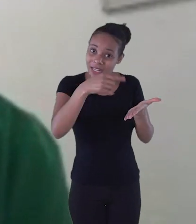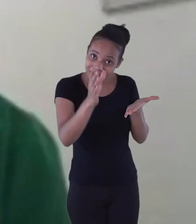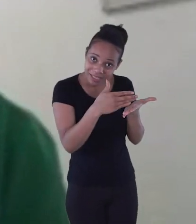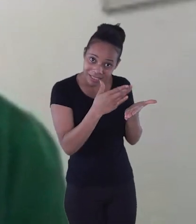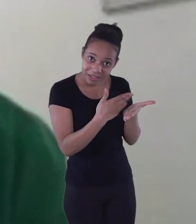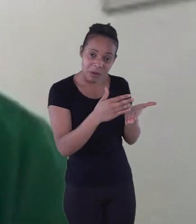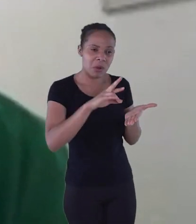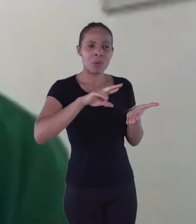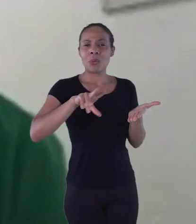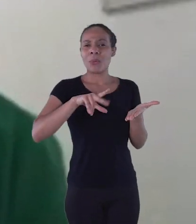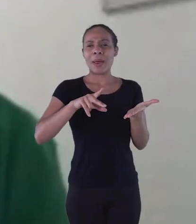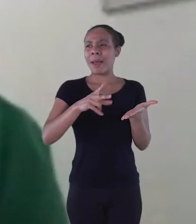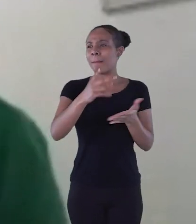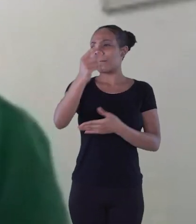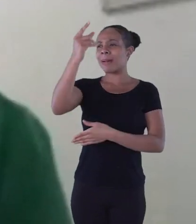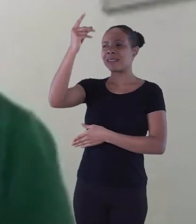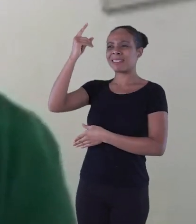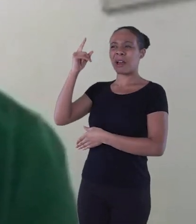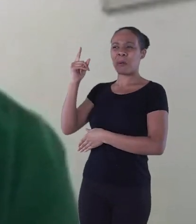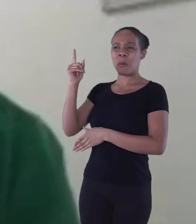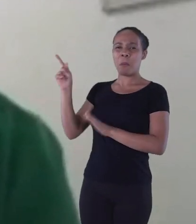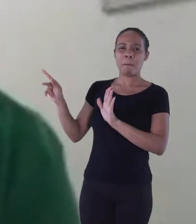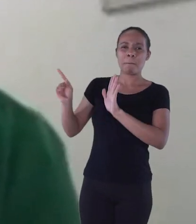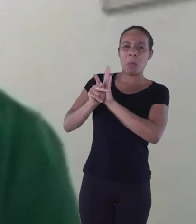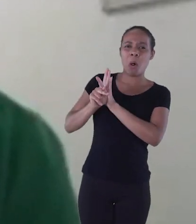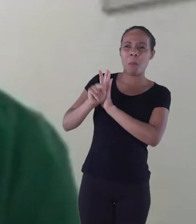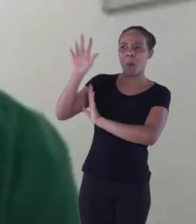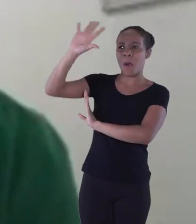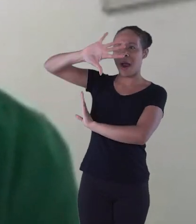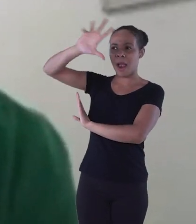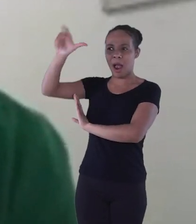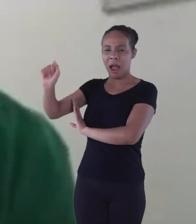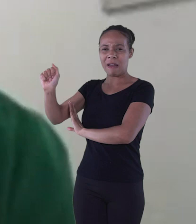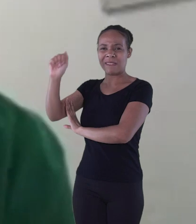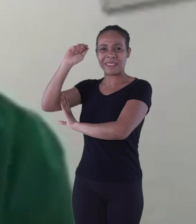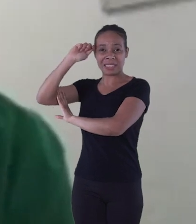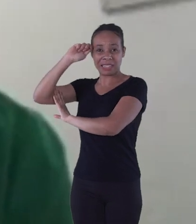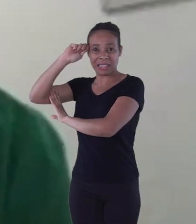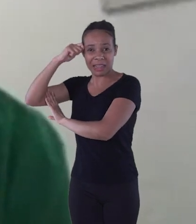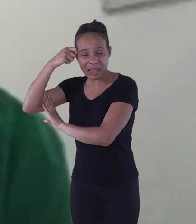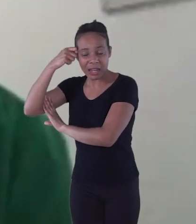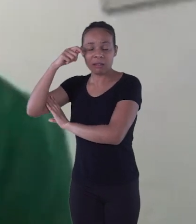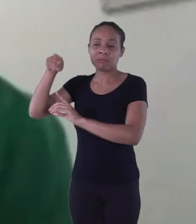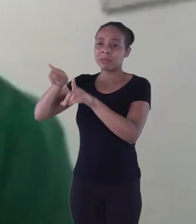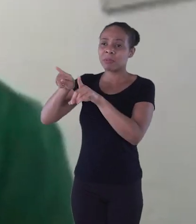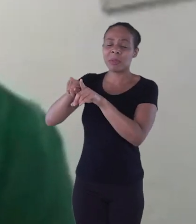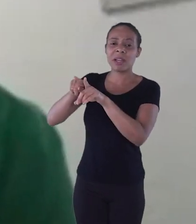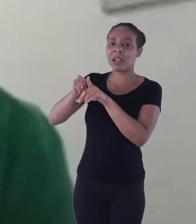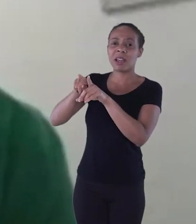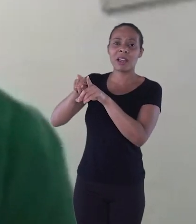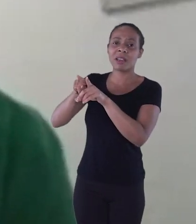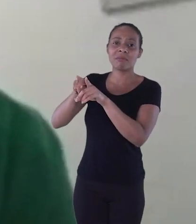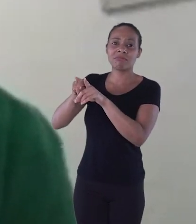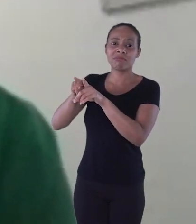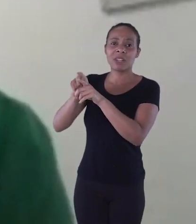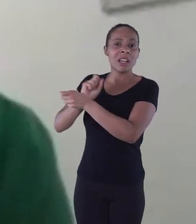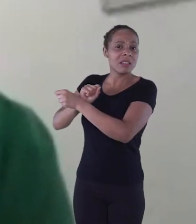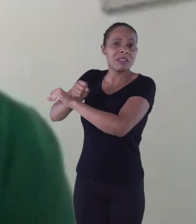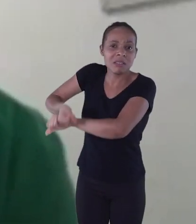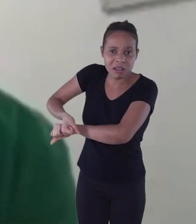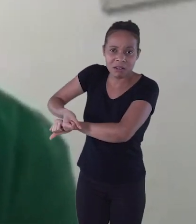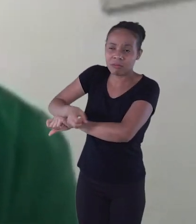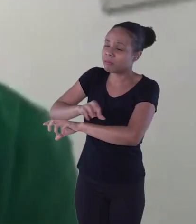passado exclusivamente africano escravo, que tem muita gente livre já tem personagens